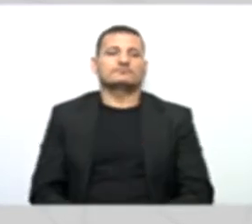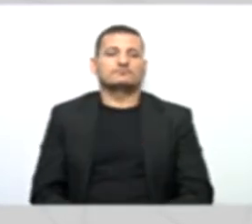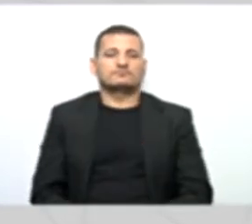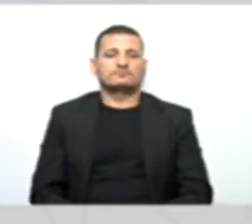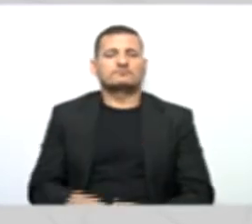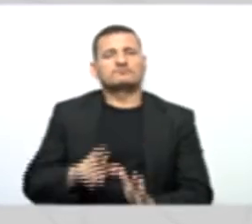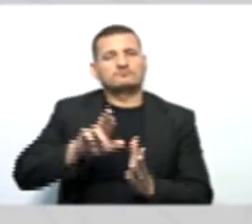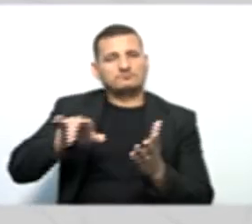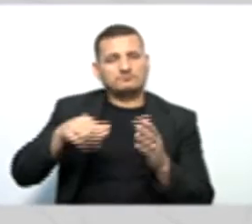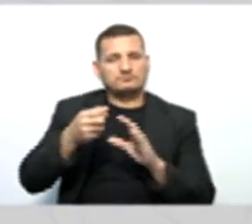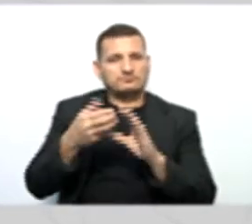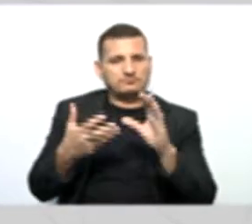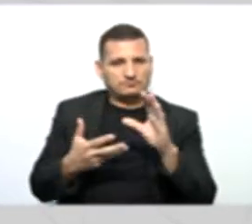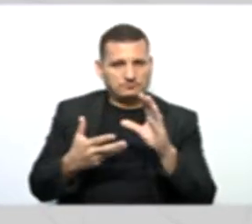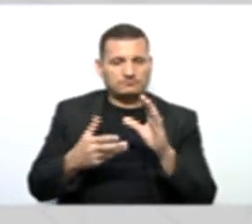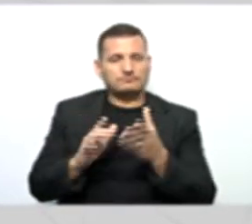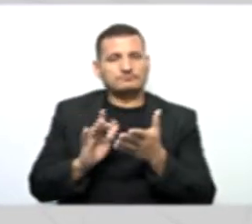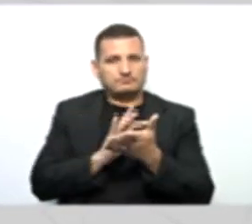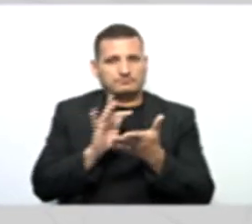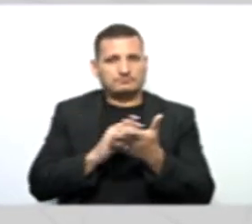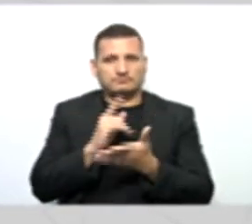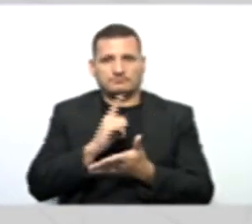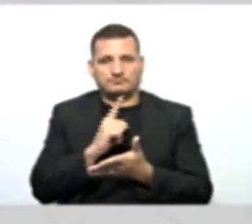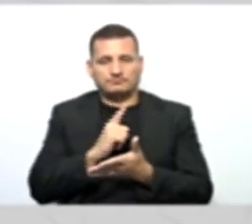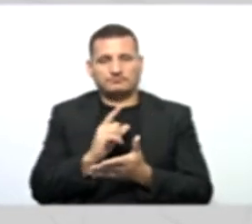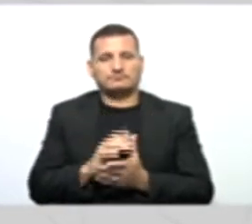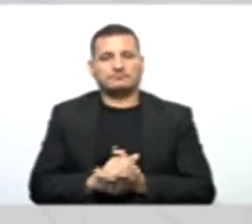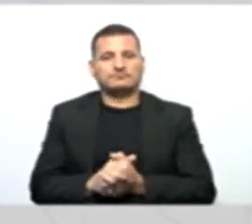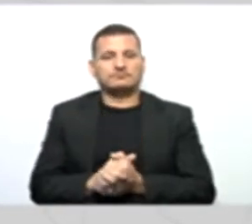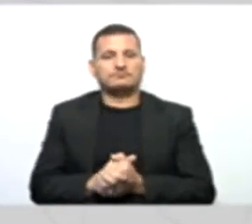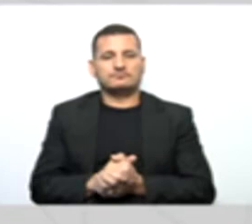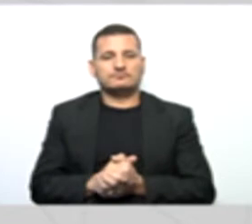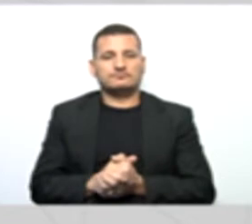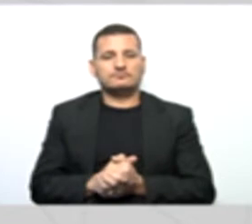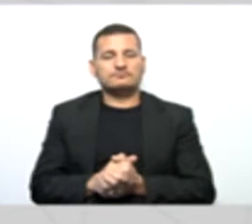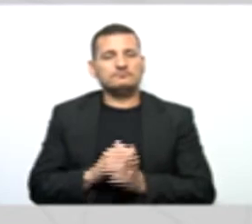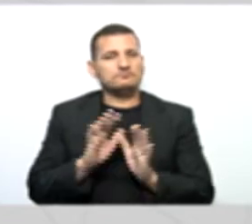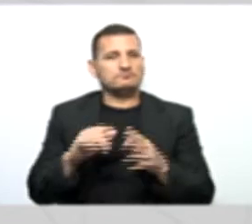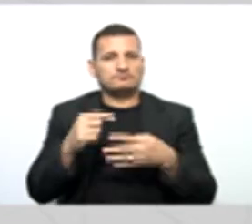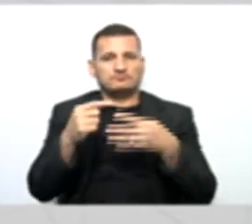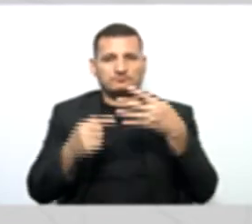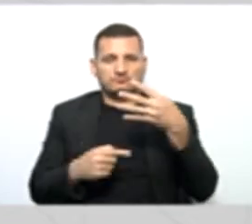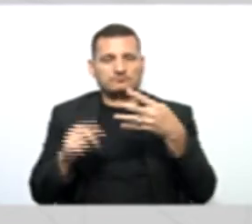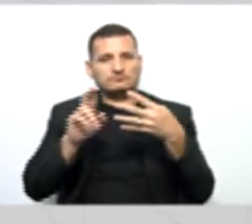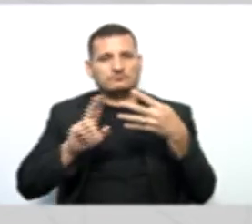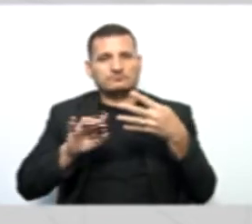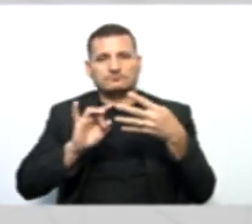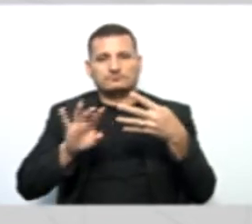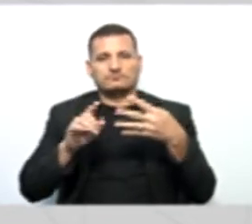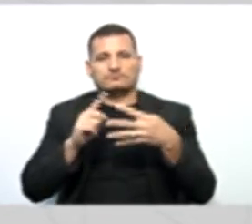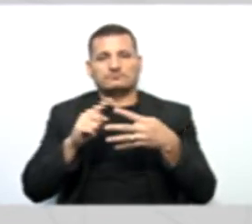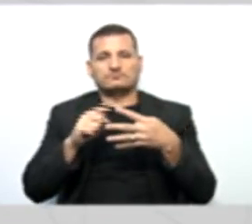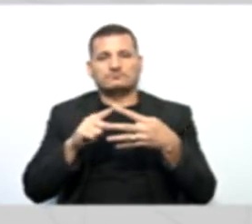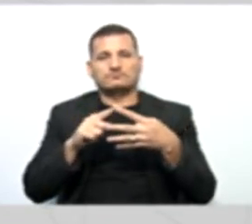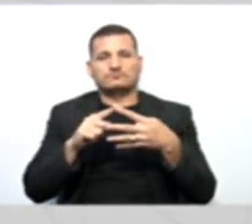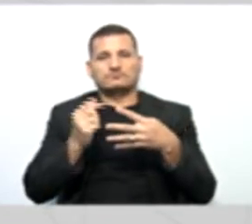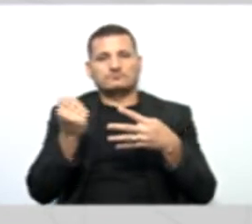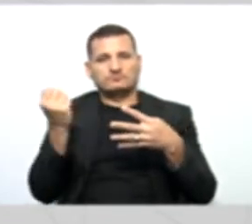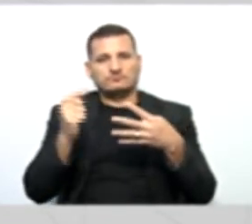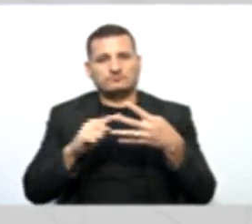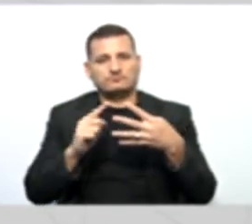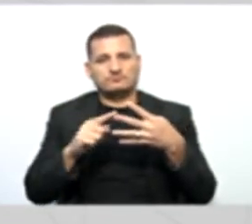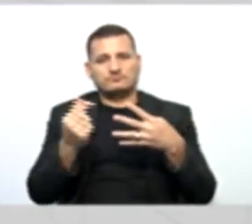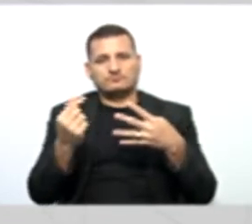entre outras características que todo smartphone vai ter. Ok? Vamos utilizar essas quatro aqui. Marca, preço, cor e tamanho.